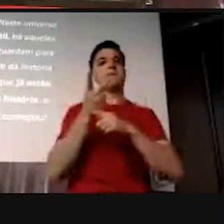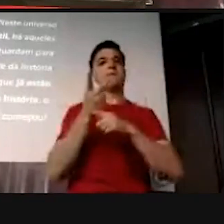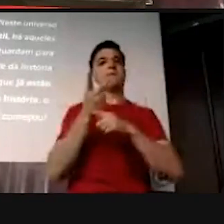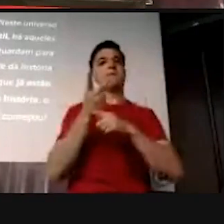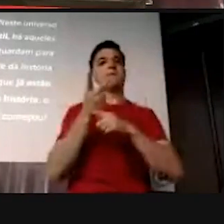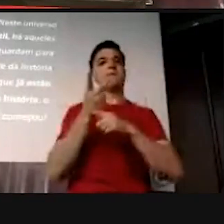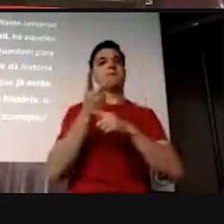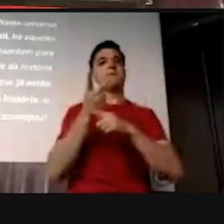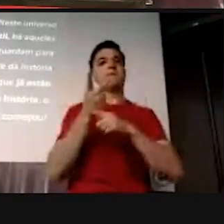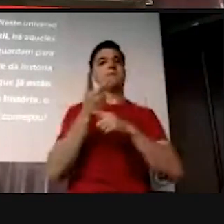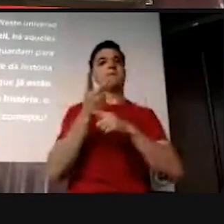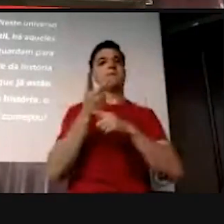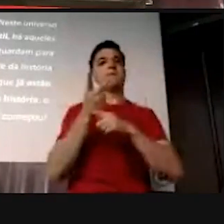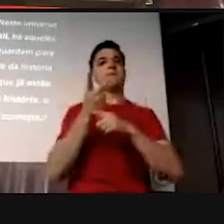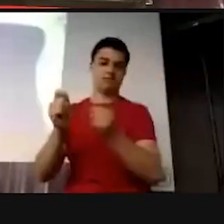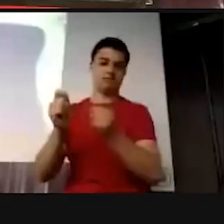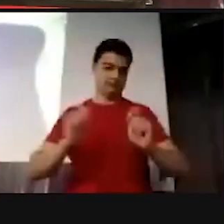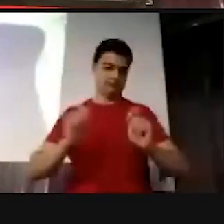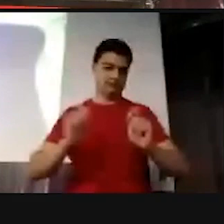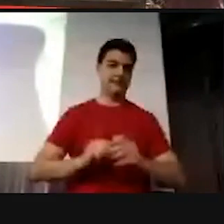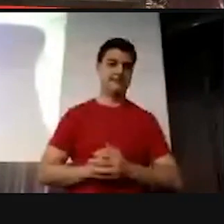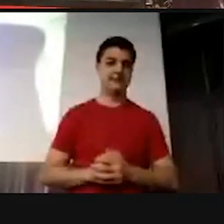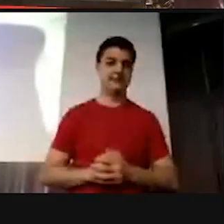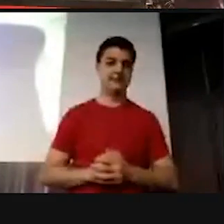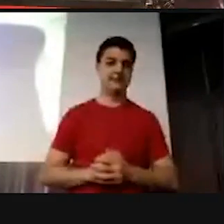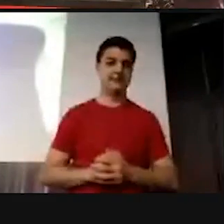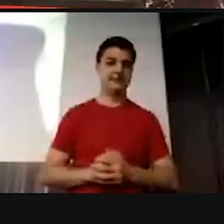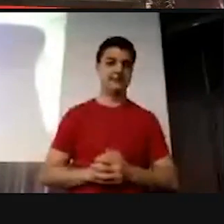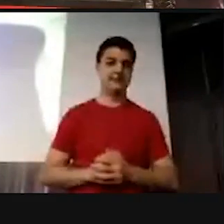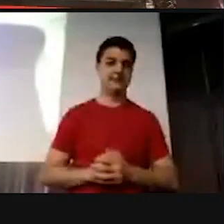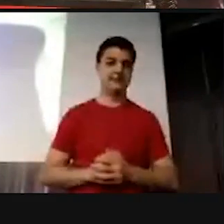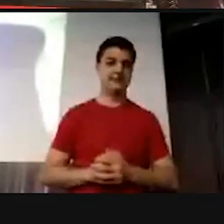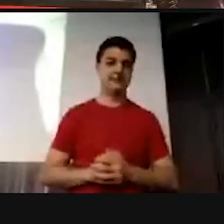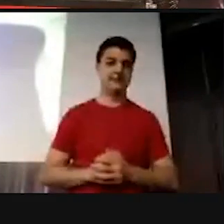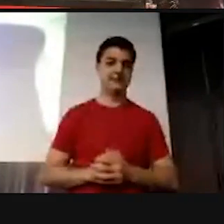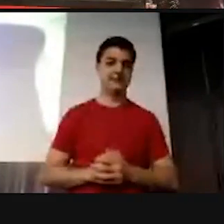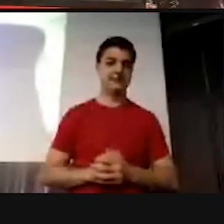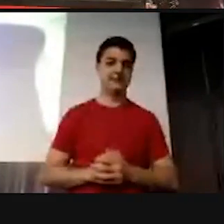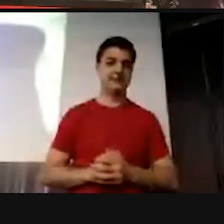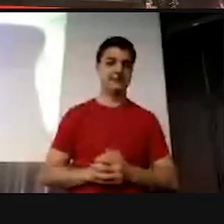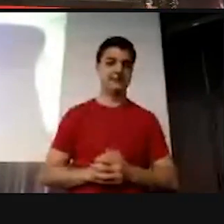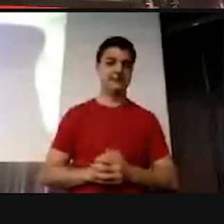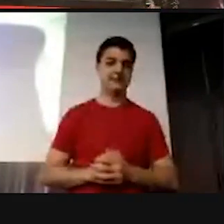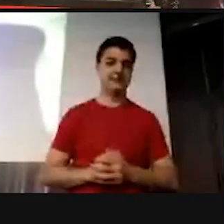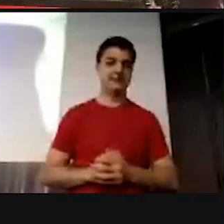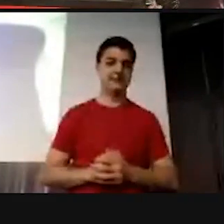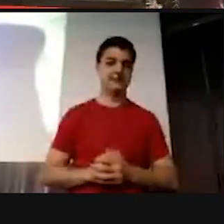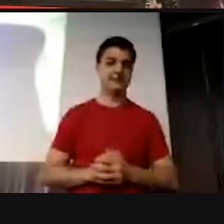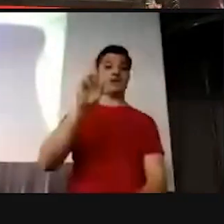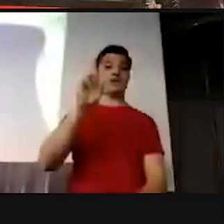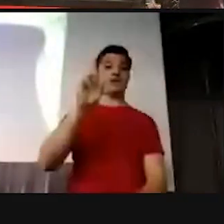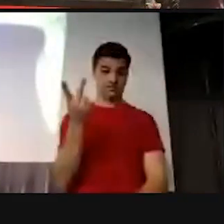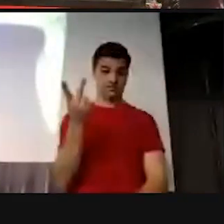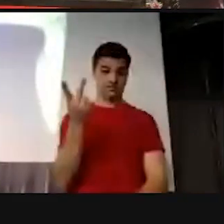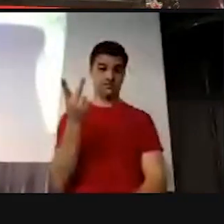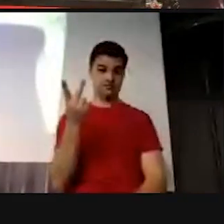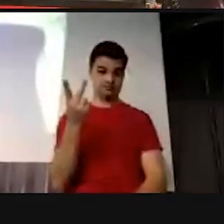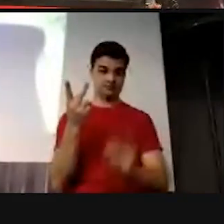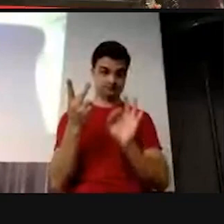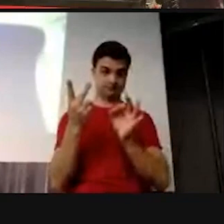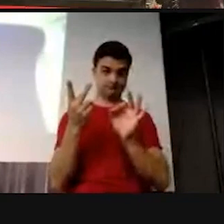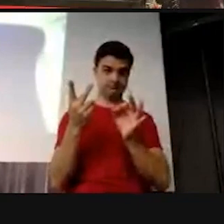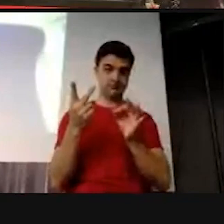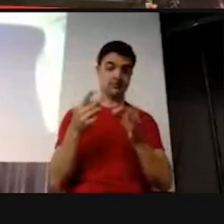aqui, acho que aqui na sala nós temos a maioria das pessoas que são de RHs, ou vocês que estão aí na Stadium, que são lideranças, a gente tem um papel